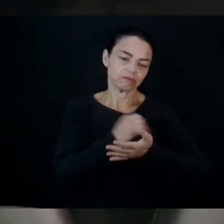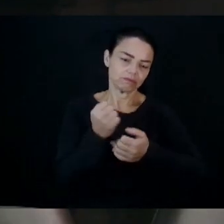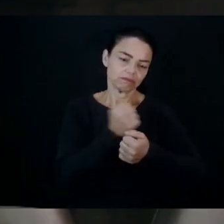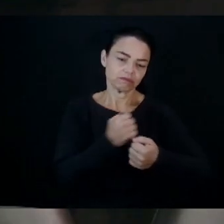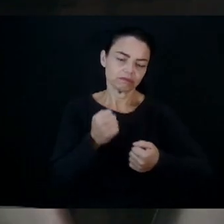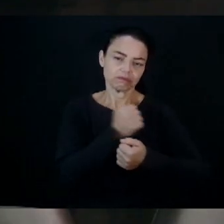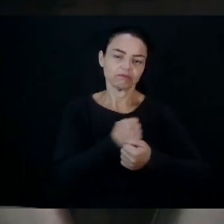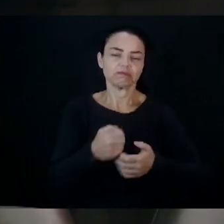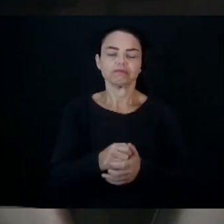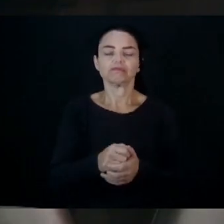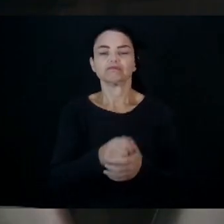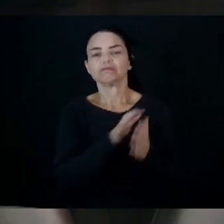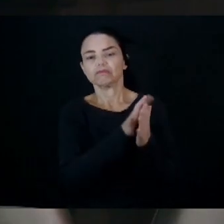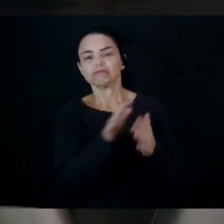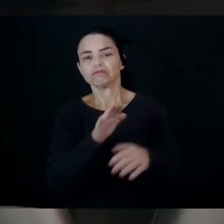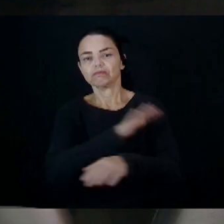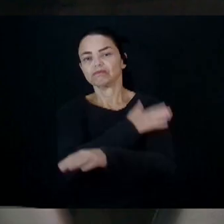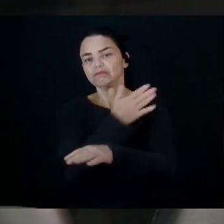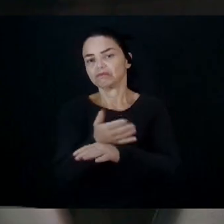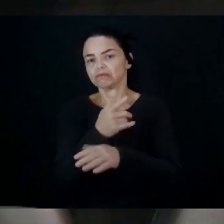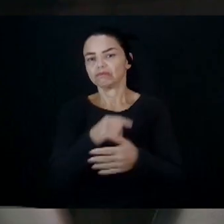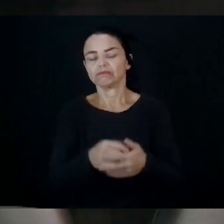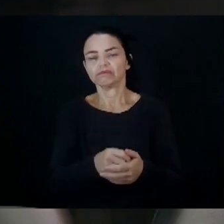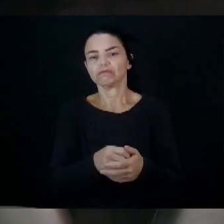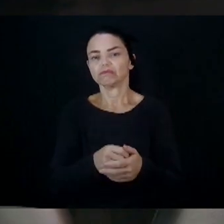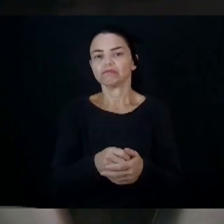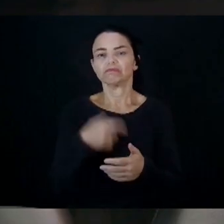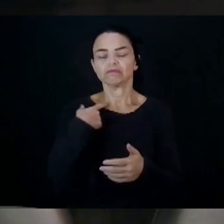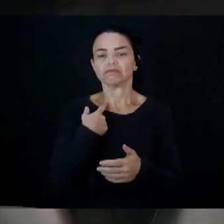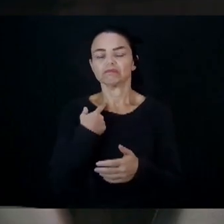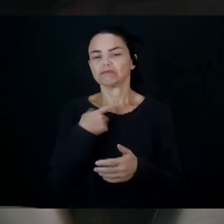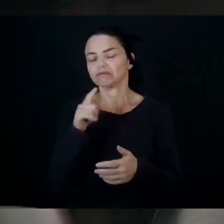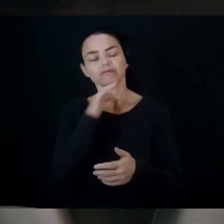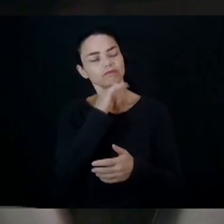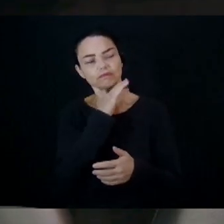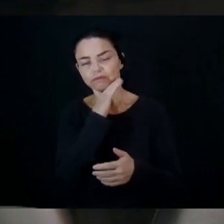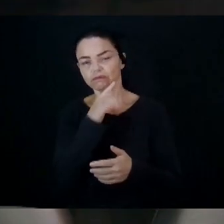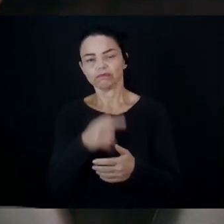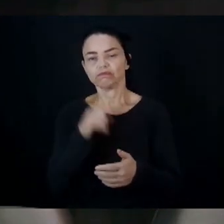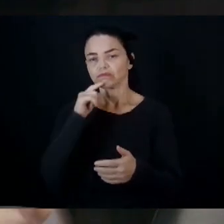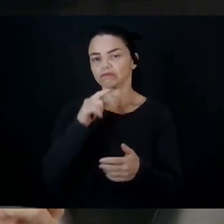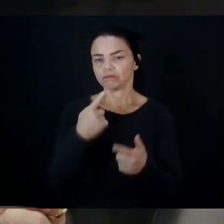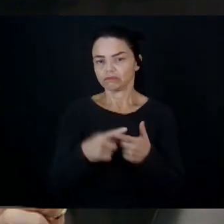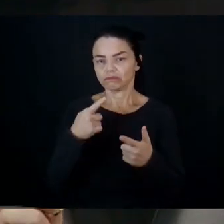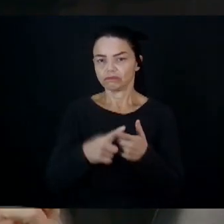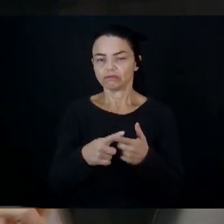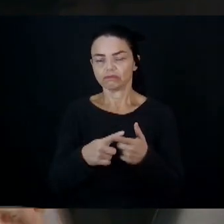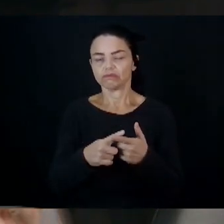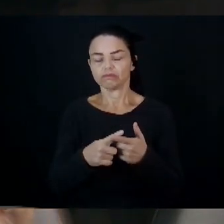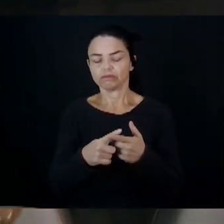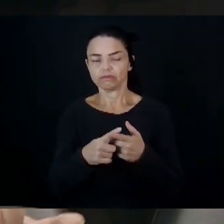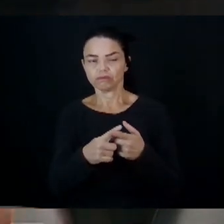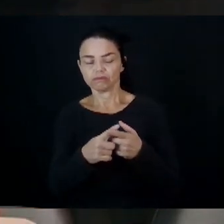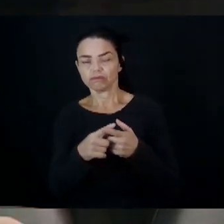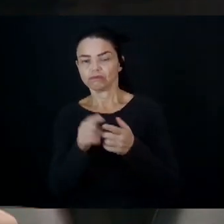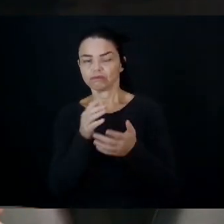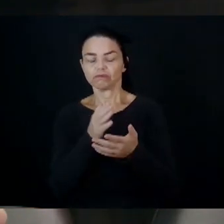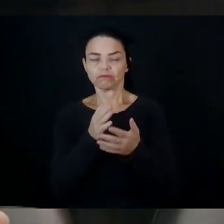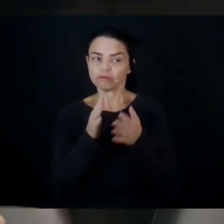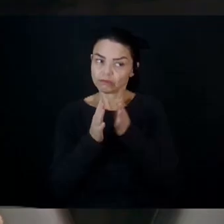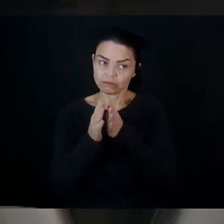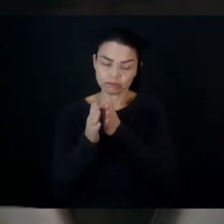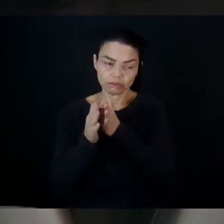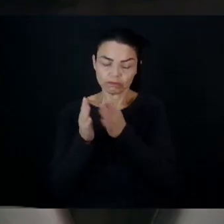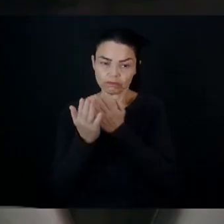do dia, é maléfico, né? Porque você dividiu sua atenção, então você não conseguiu